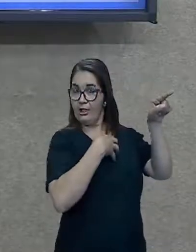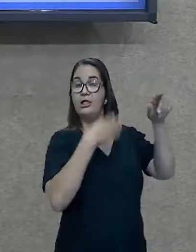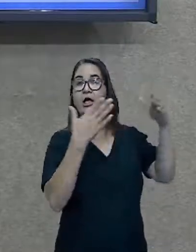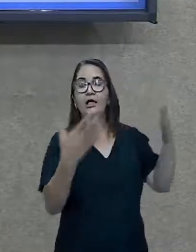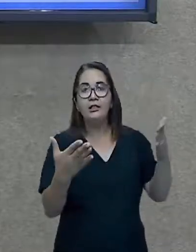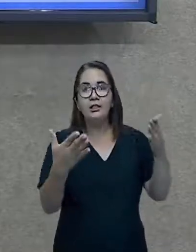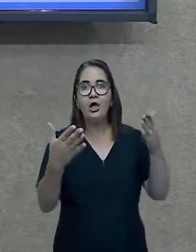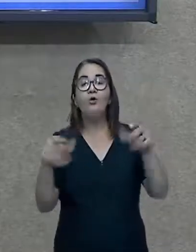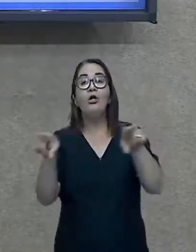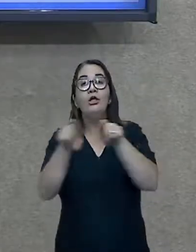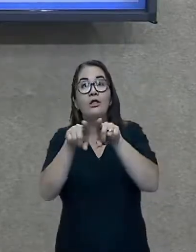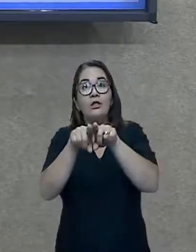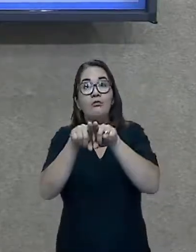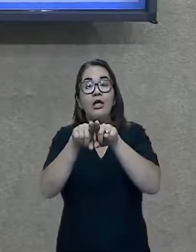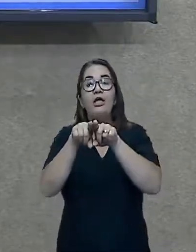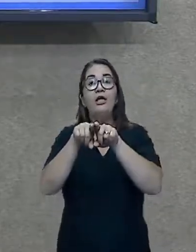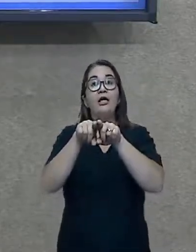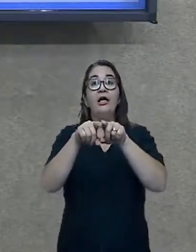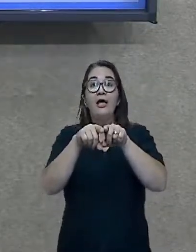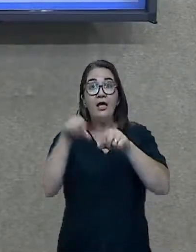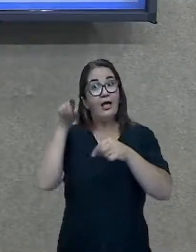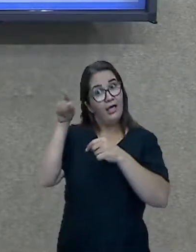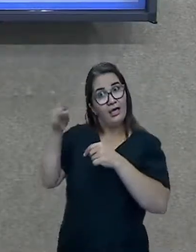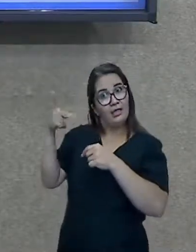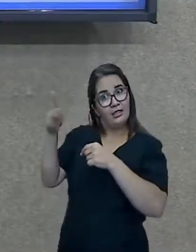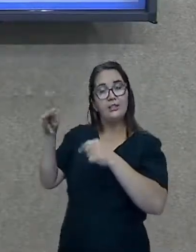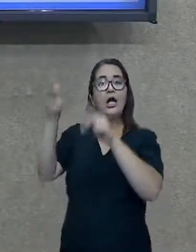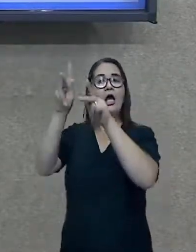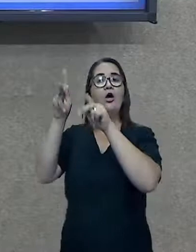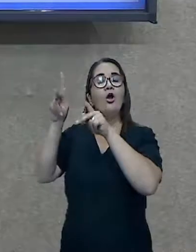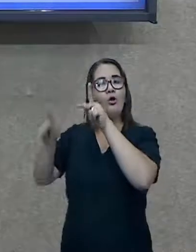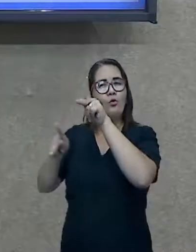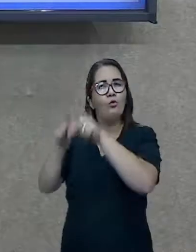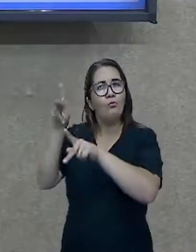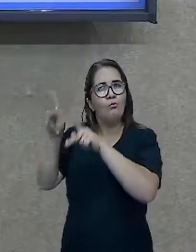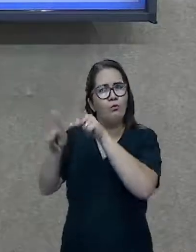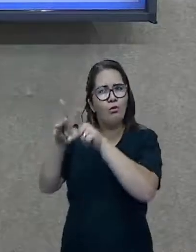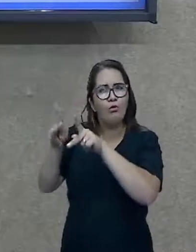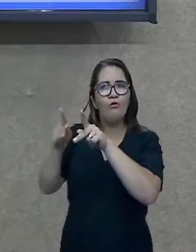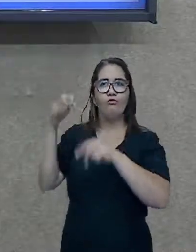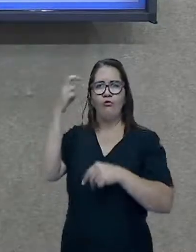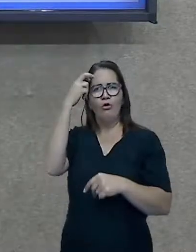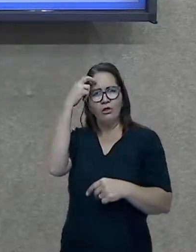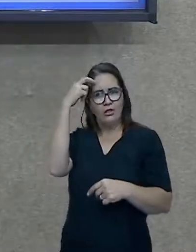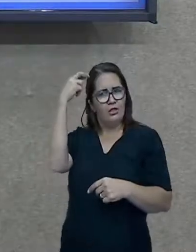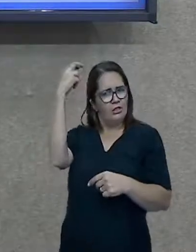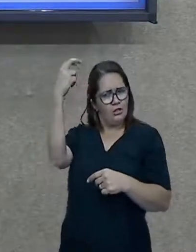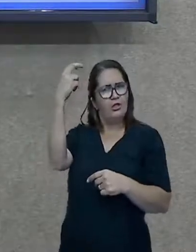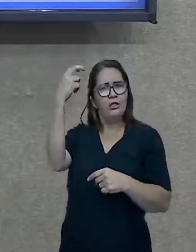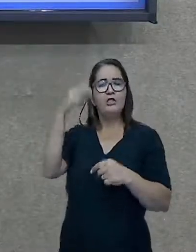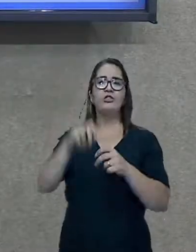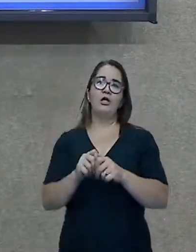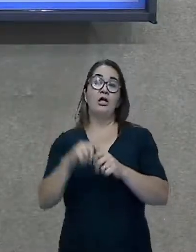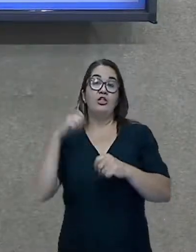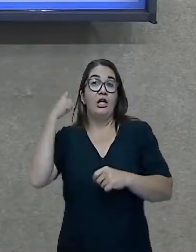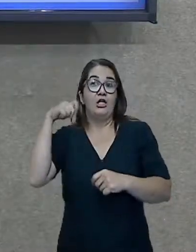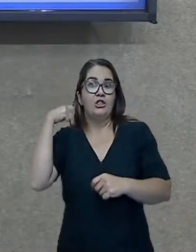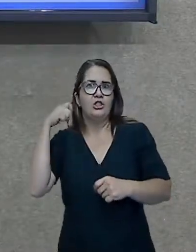foram empregados em diversos trabalhos, tanto domésticos como nas lavouras e